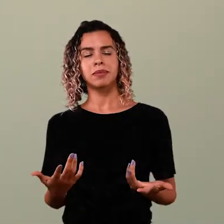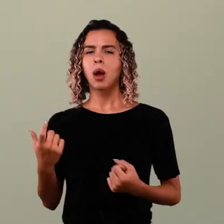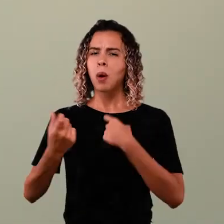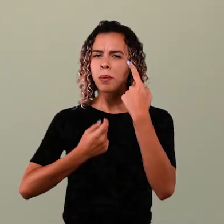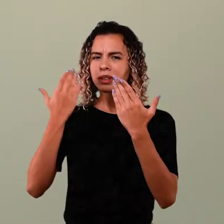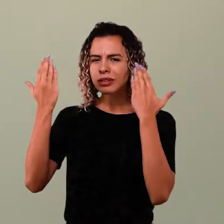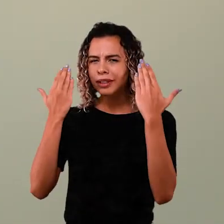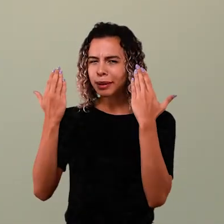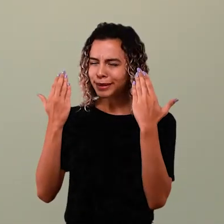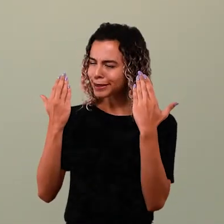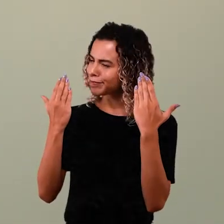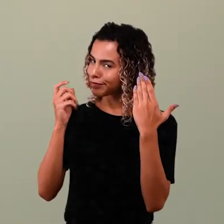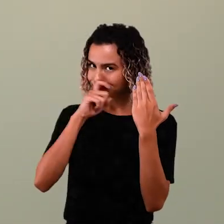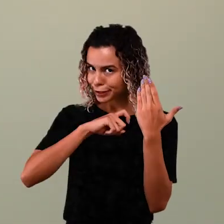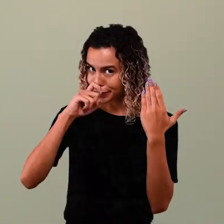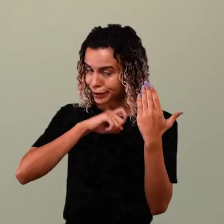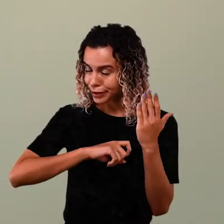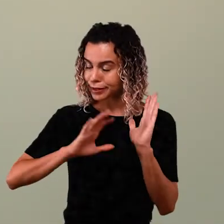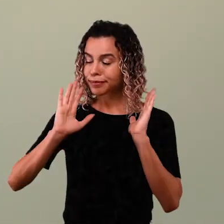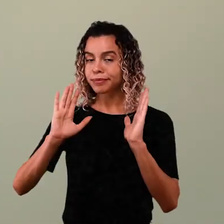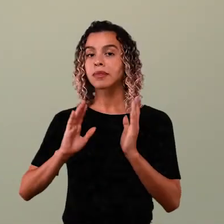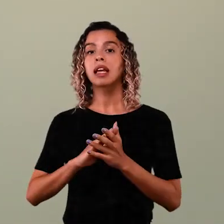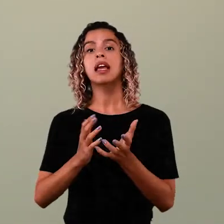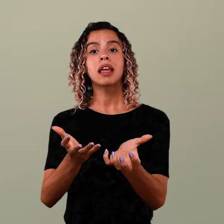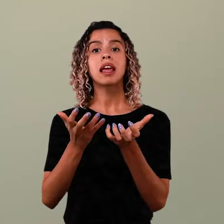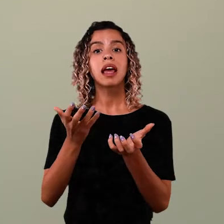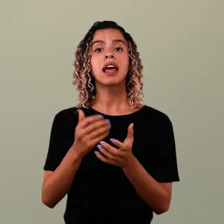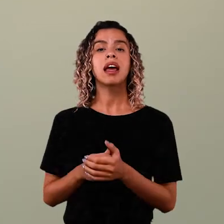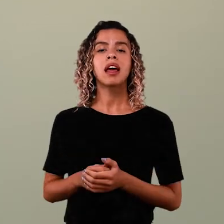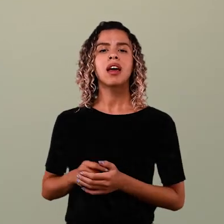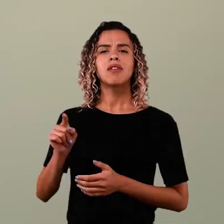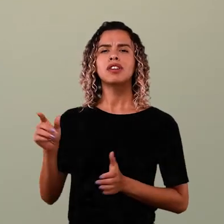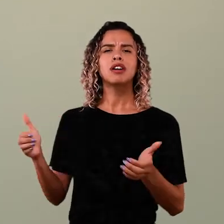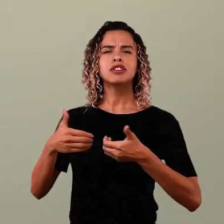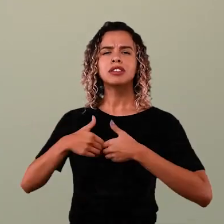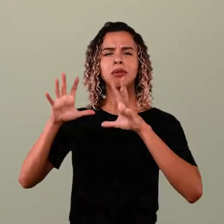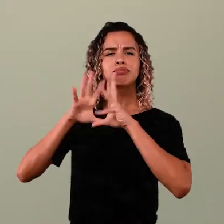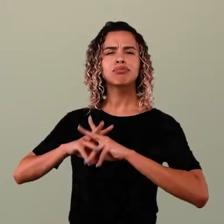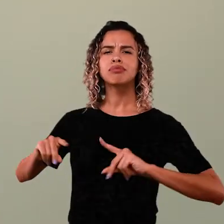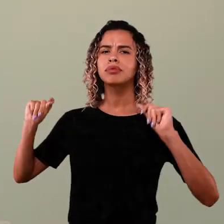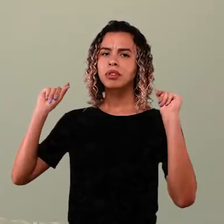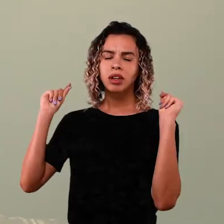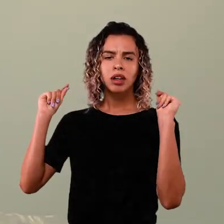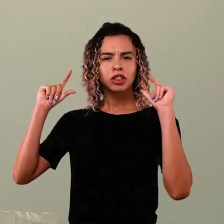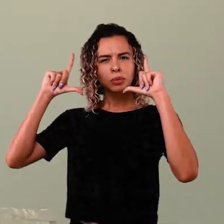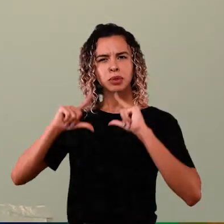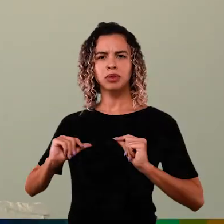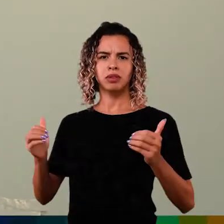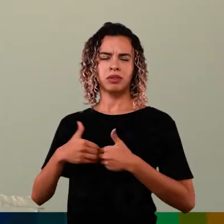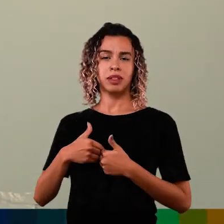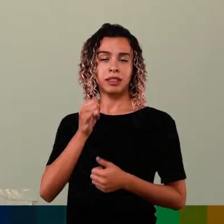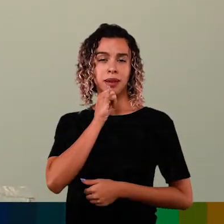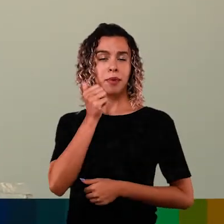inclusive tem algumas terapias, pseudoterapias, vamos dizer assim, que quer deixar o autista menos autista. Então,